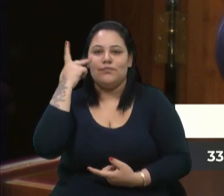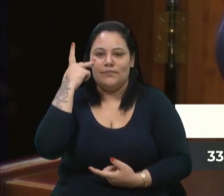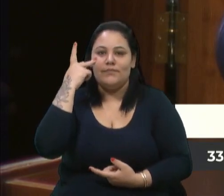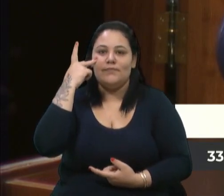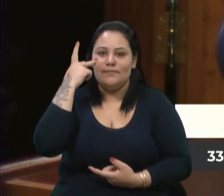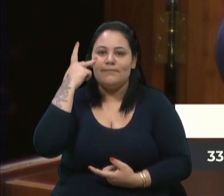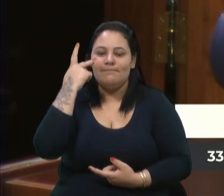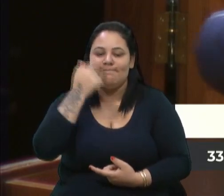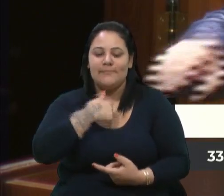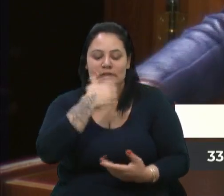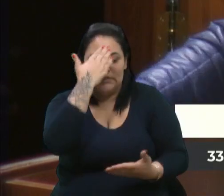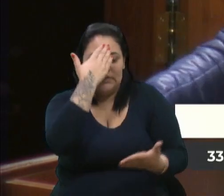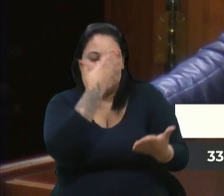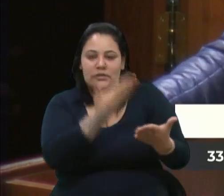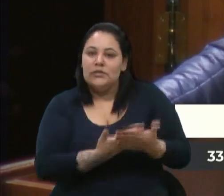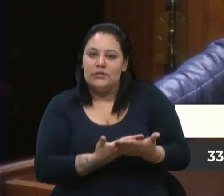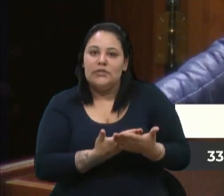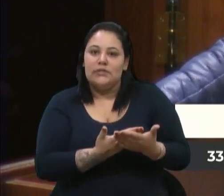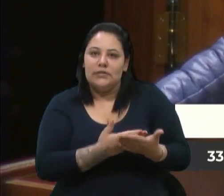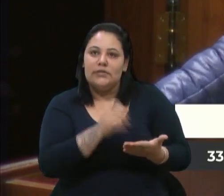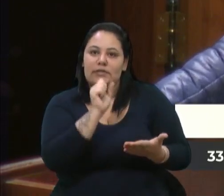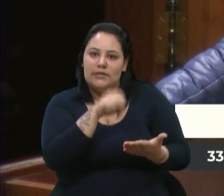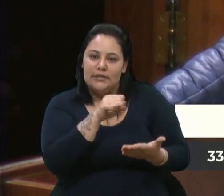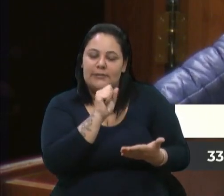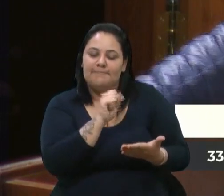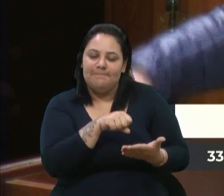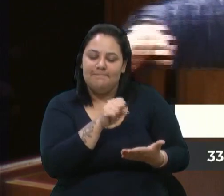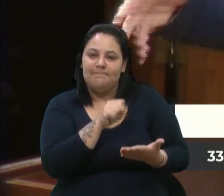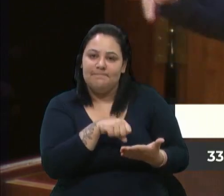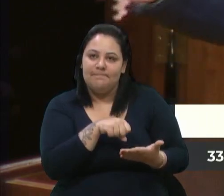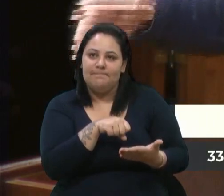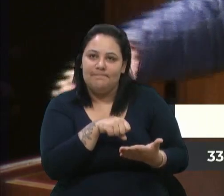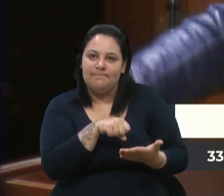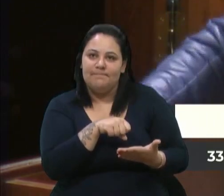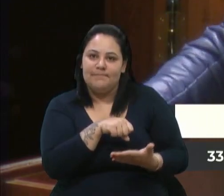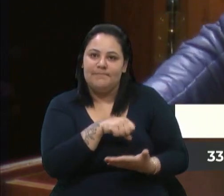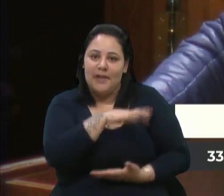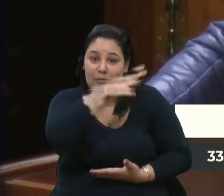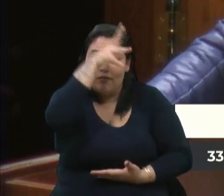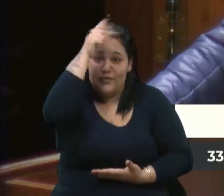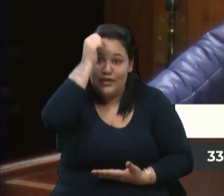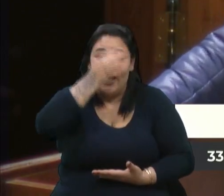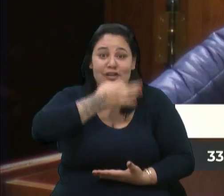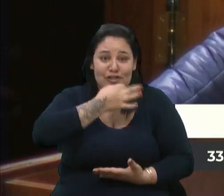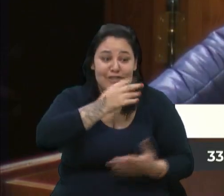eu acredito que vale, sim, a Prefeitura de Caxias fazer um tour pela Prefeitura de São Paulo,